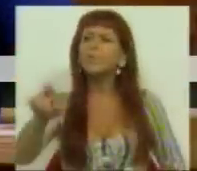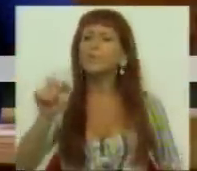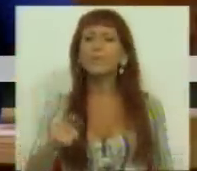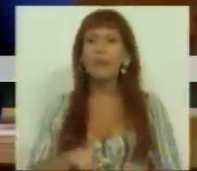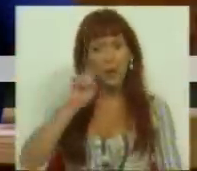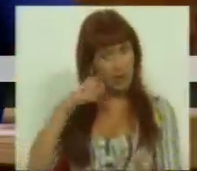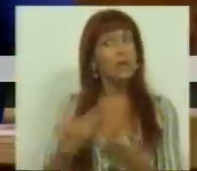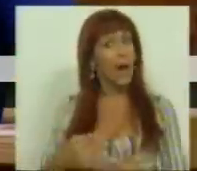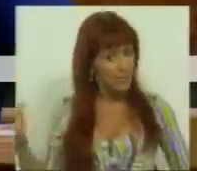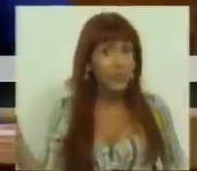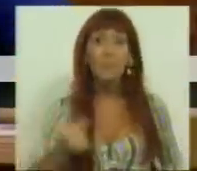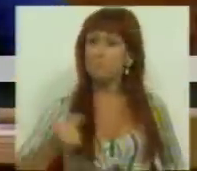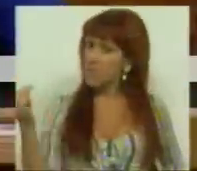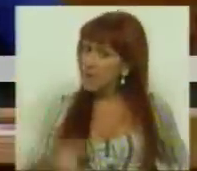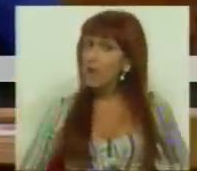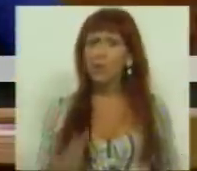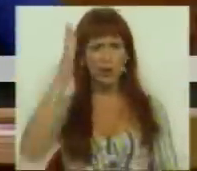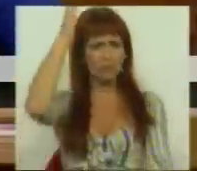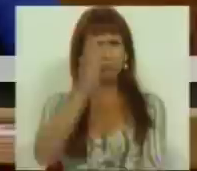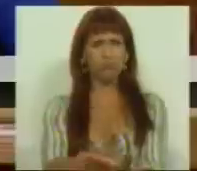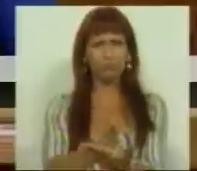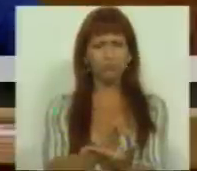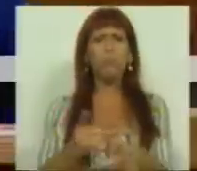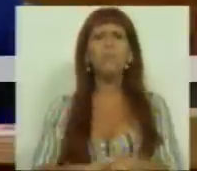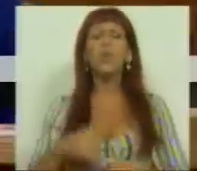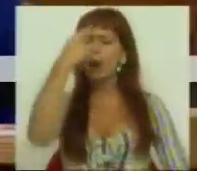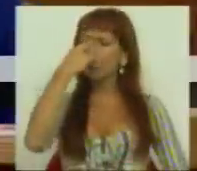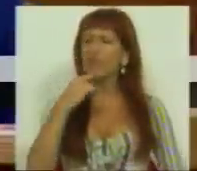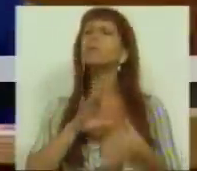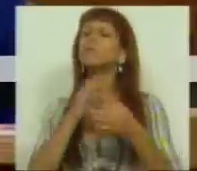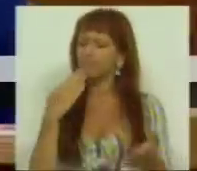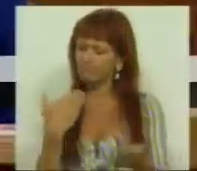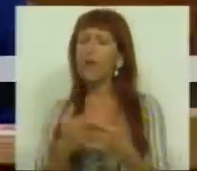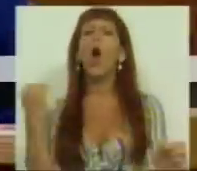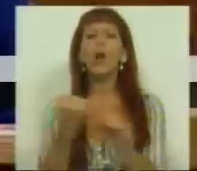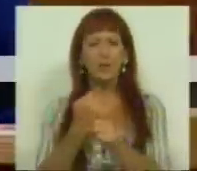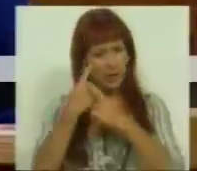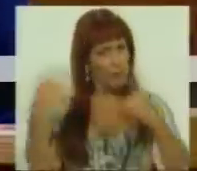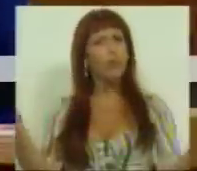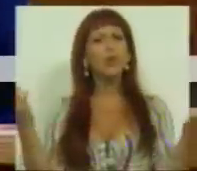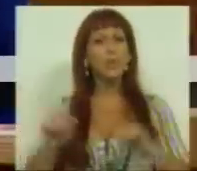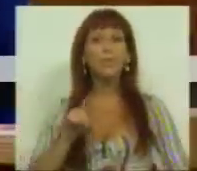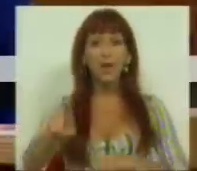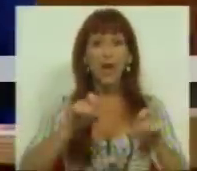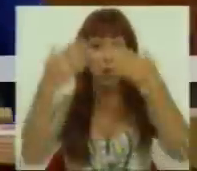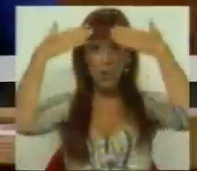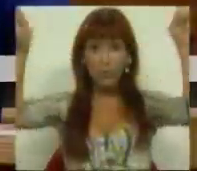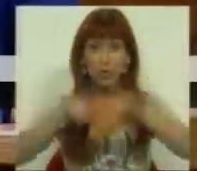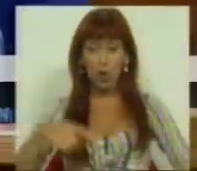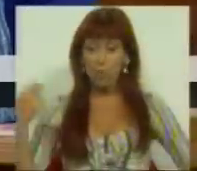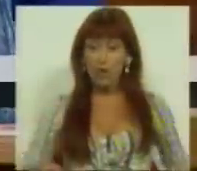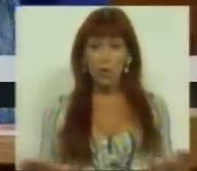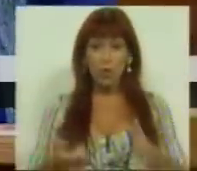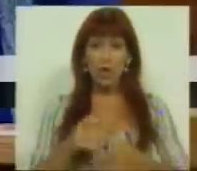quem dê garantias mínimas de imparcialidade e tenha um perfil adequado ao serviço público. A escolha democrática do